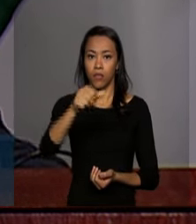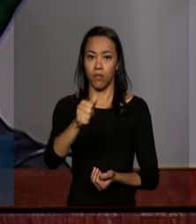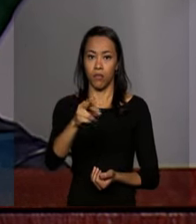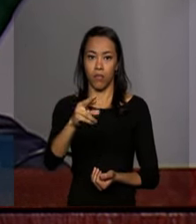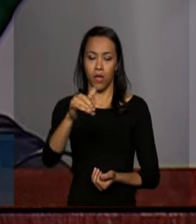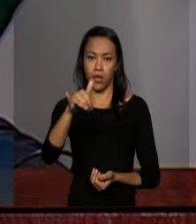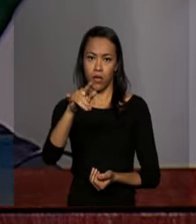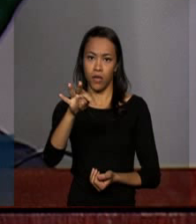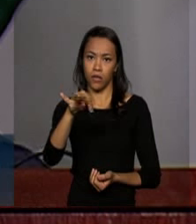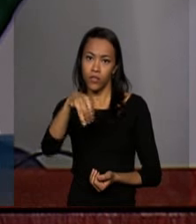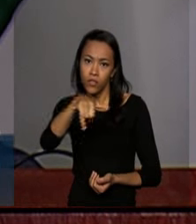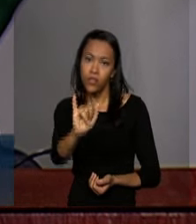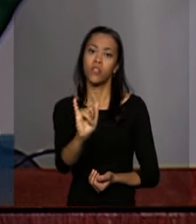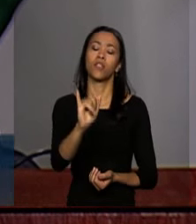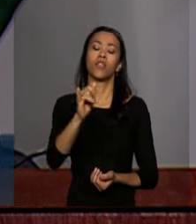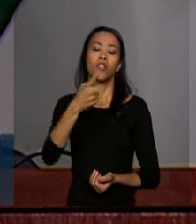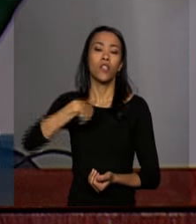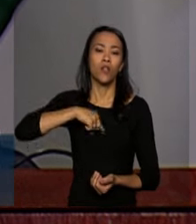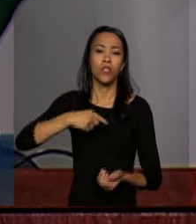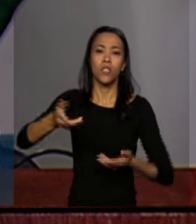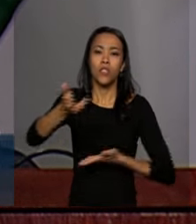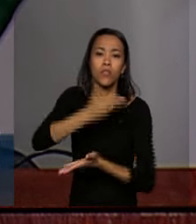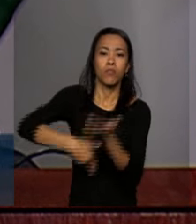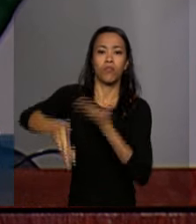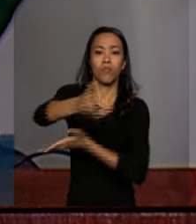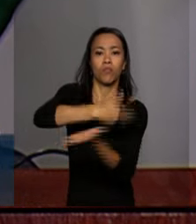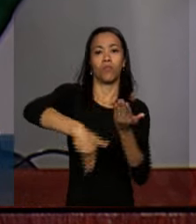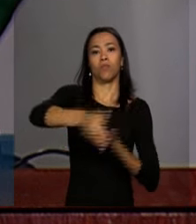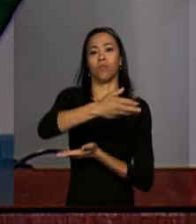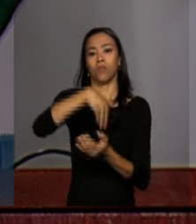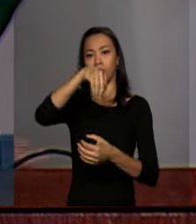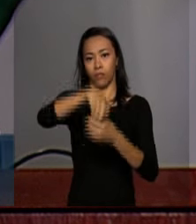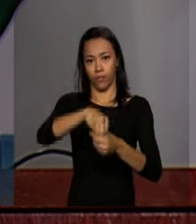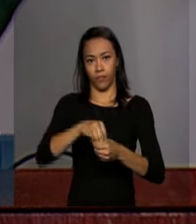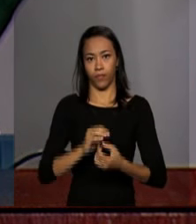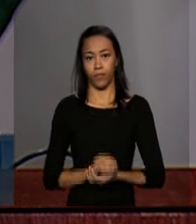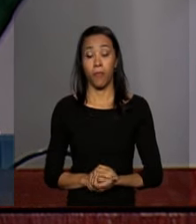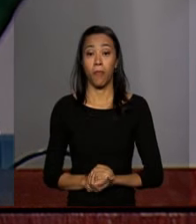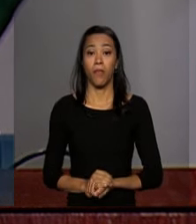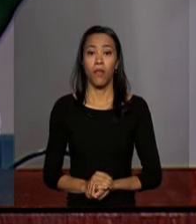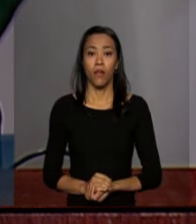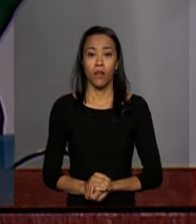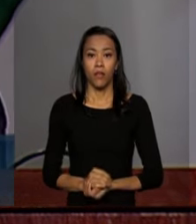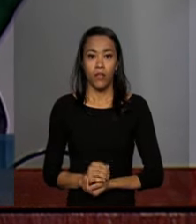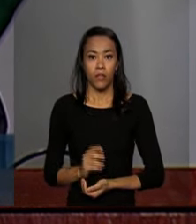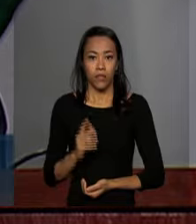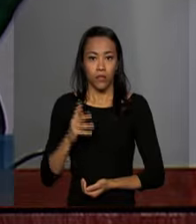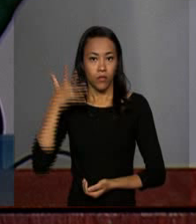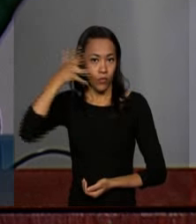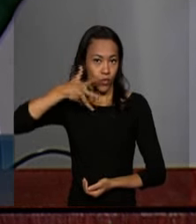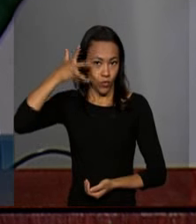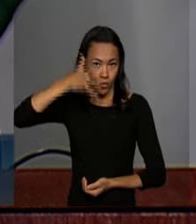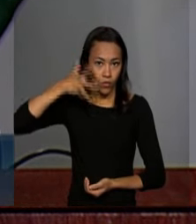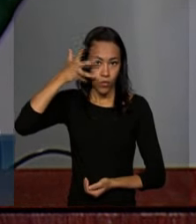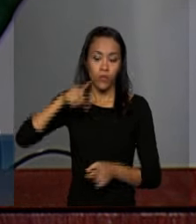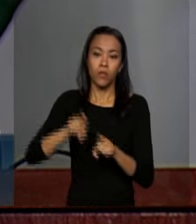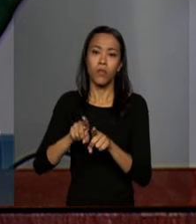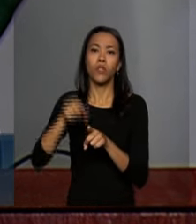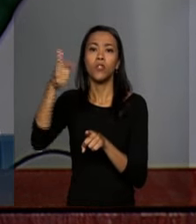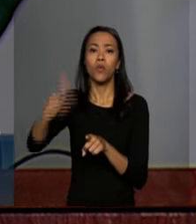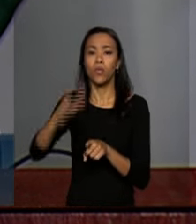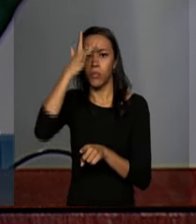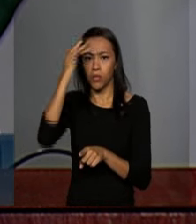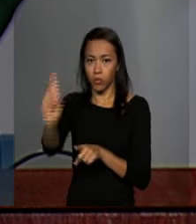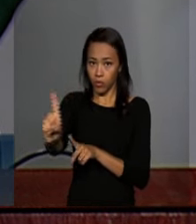força de trabalho, o espírito de renovação que nos distingue. Do discurso do embaixador Sérgio Danese, por ocasião da cerimônia em que